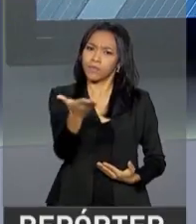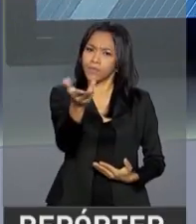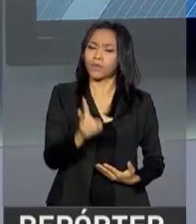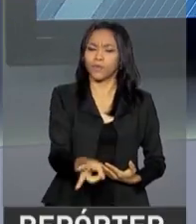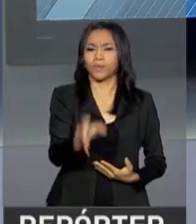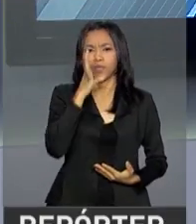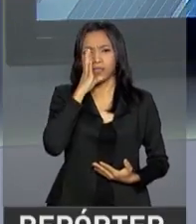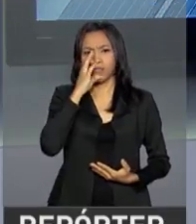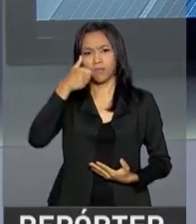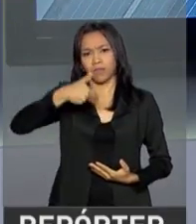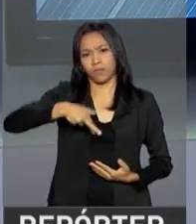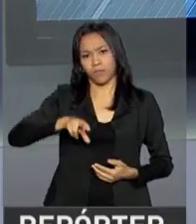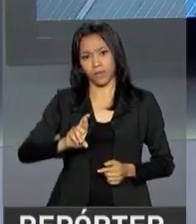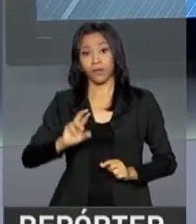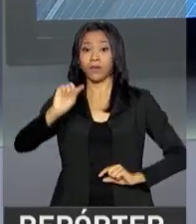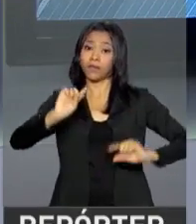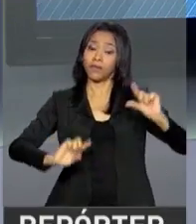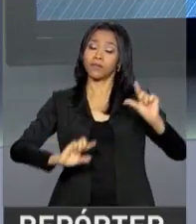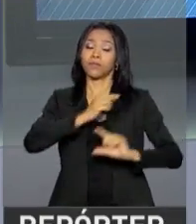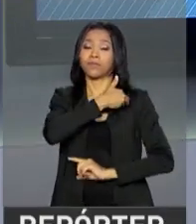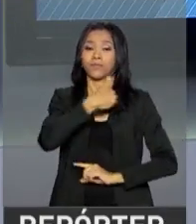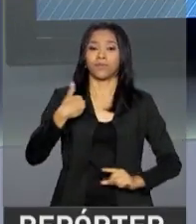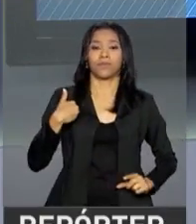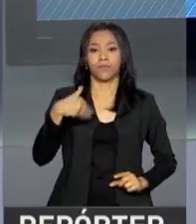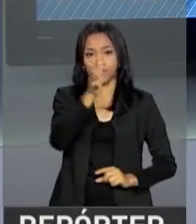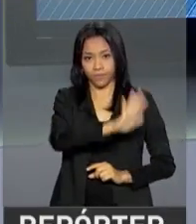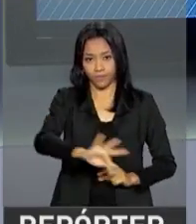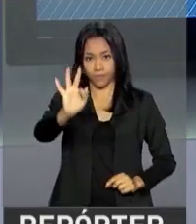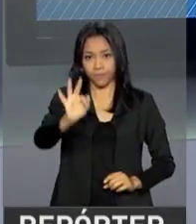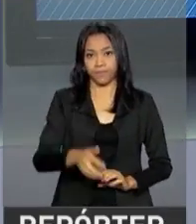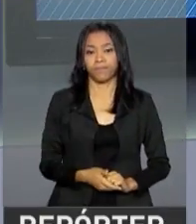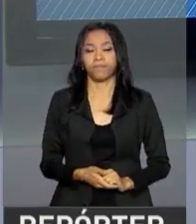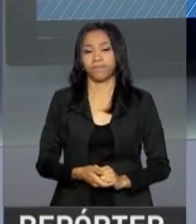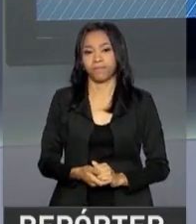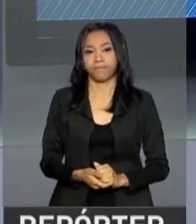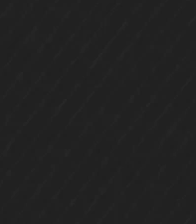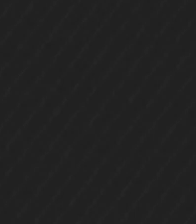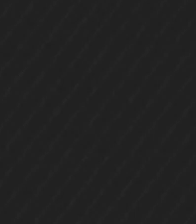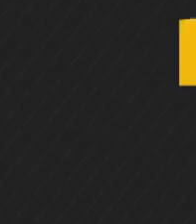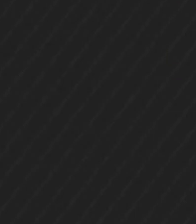você continue aqui com a gente na nbr a tv do governo federal